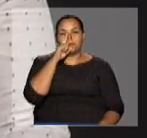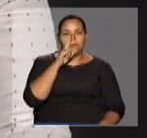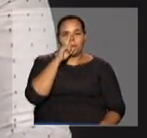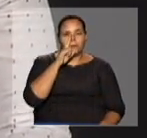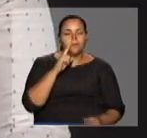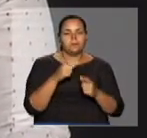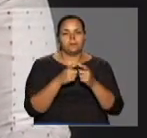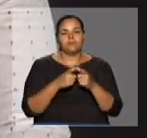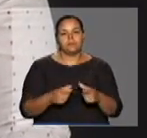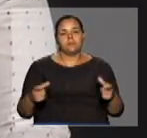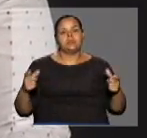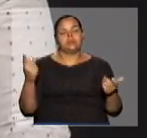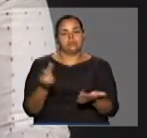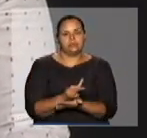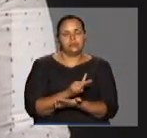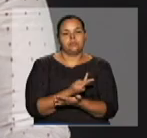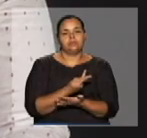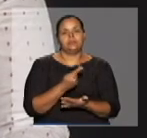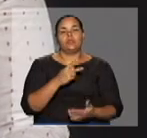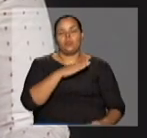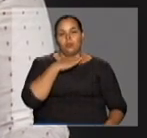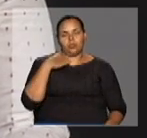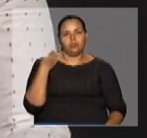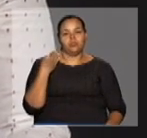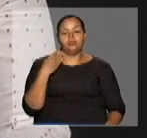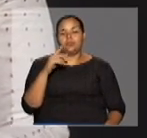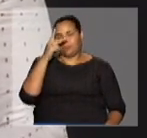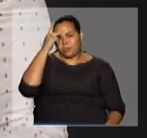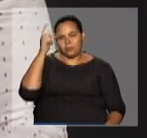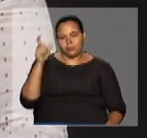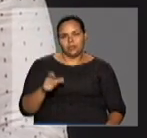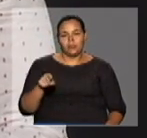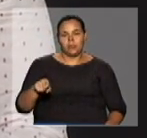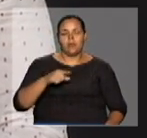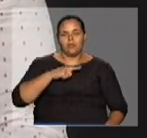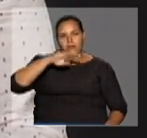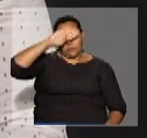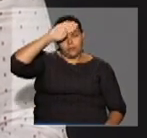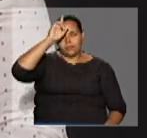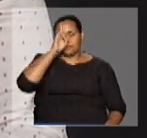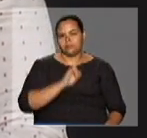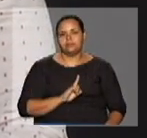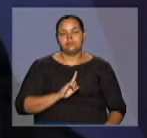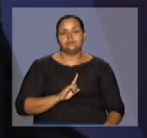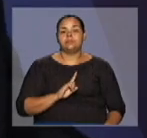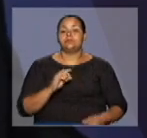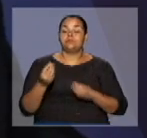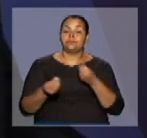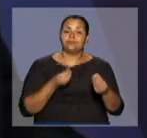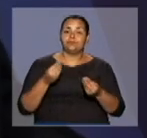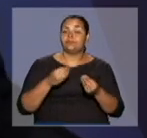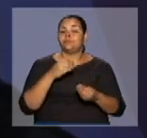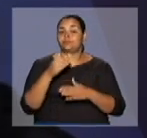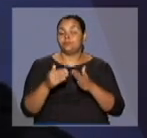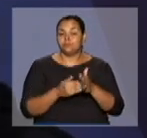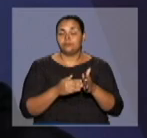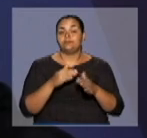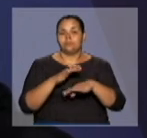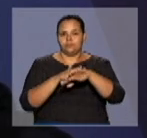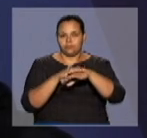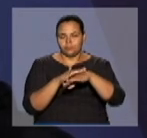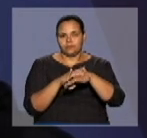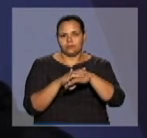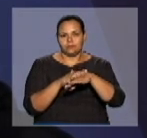existe um risco maior de acontecer um óbito em uma pessoa que tem a febre amarela? Olha, como toda